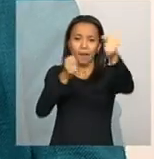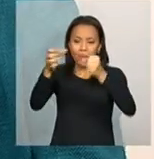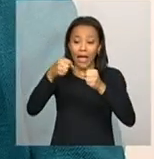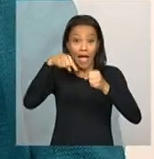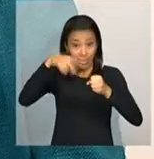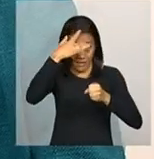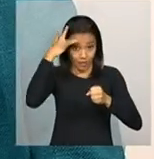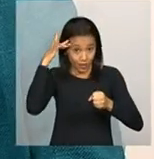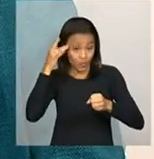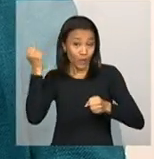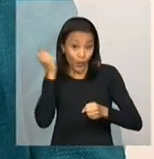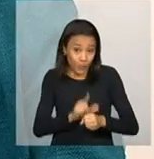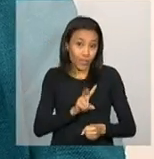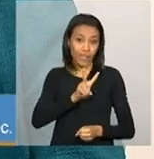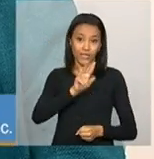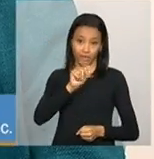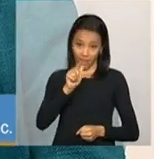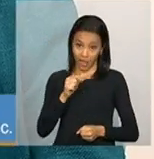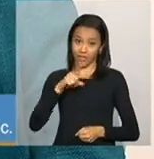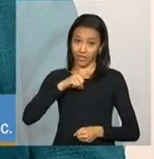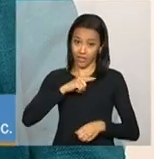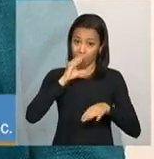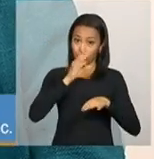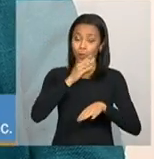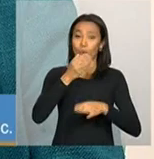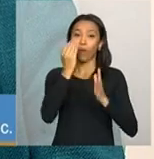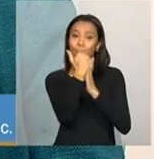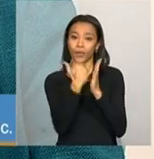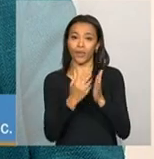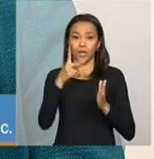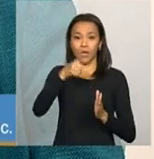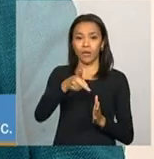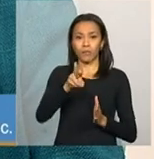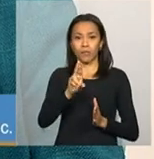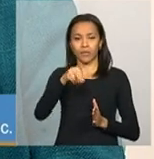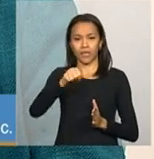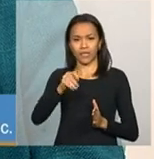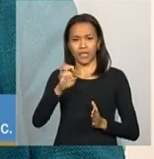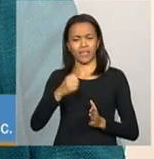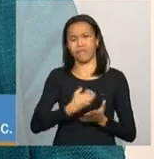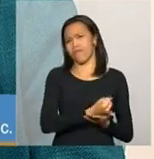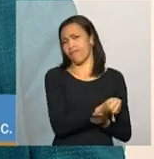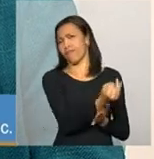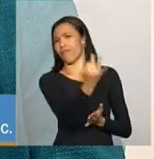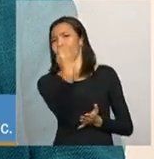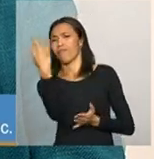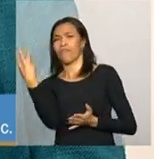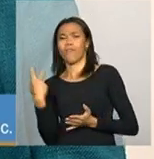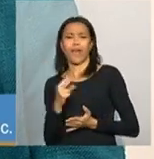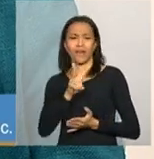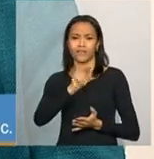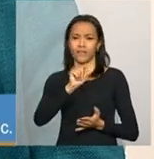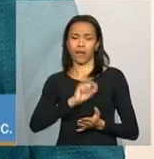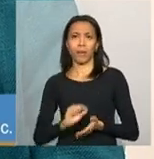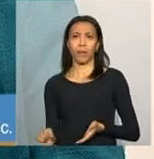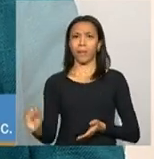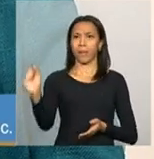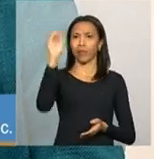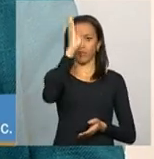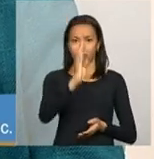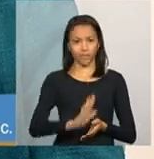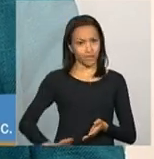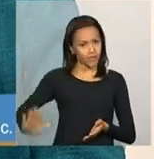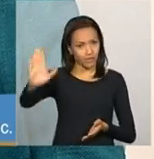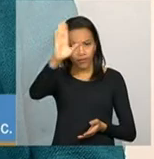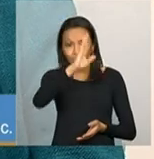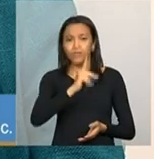estão ofertadas pelo Pronatec. Nós temos milhares e milhares de vagas em todos os lugares desse país, e então é necessário